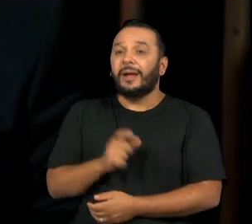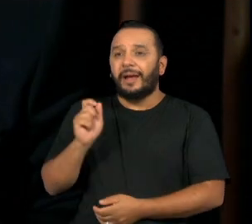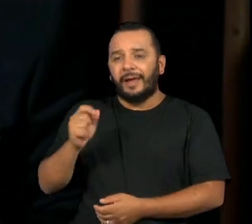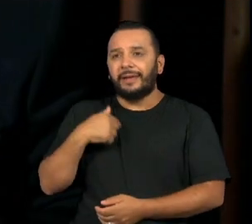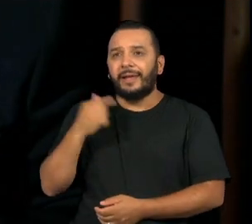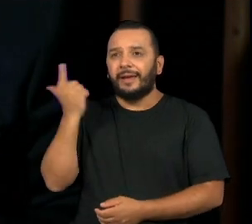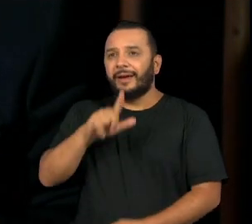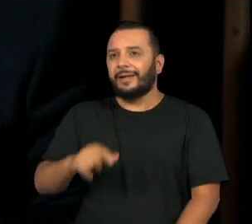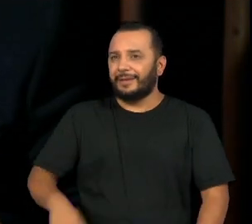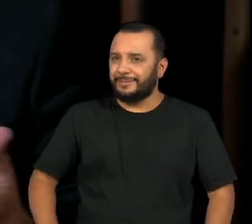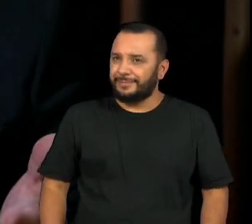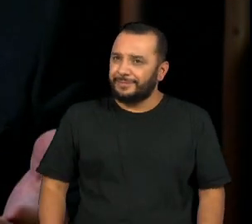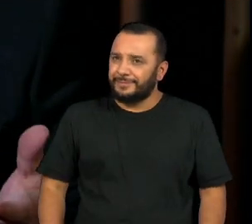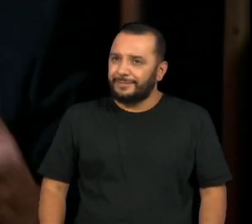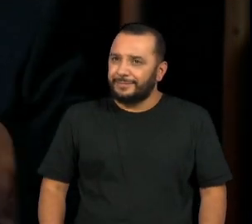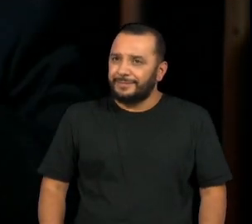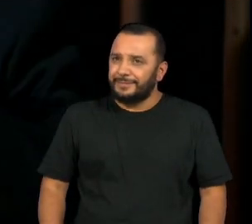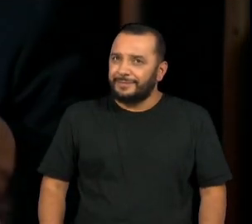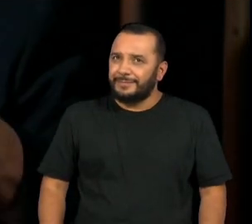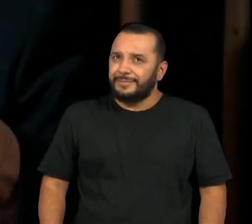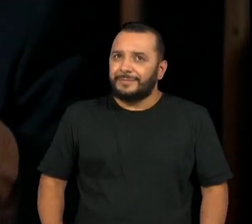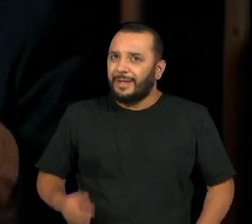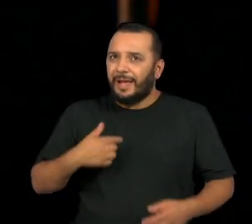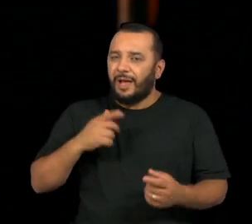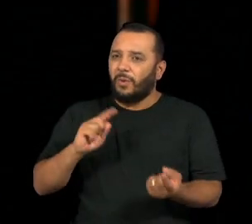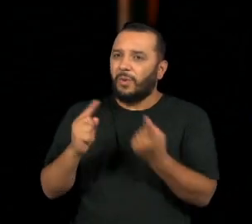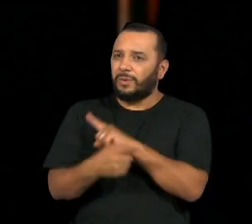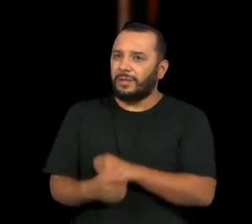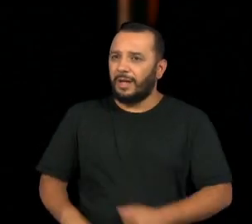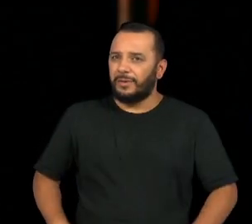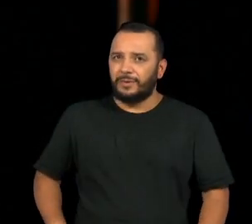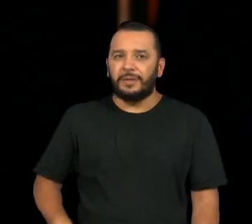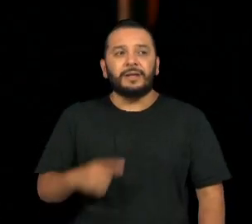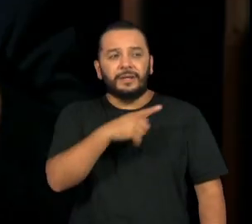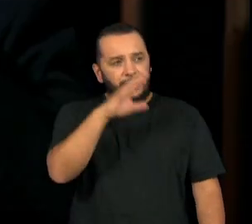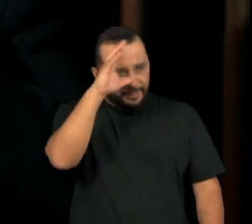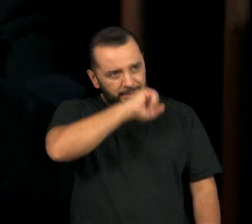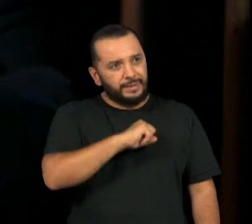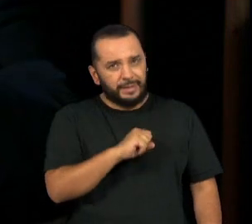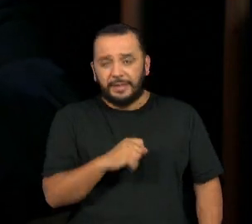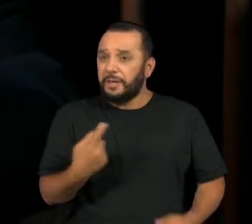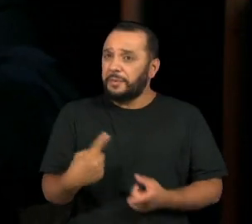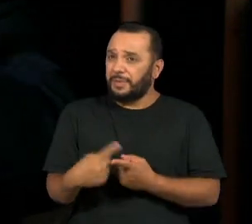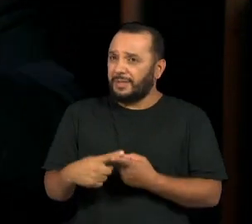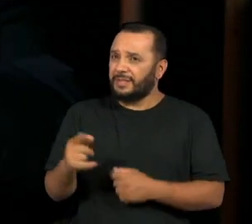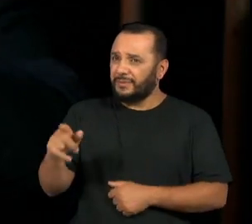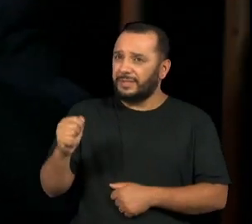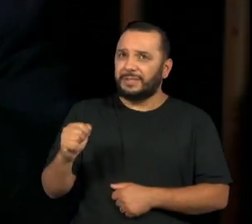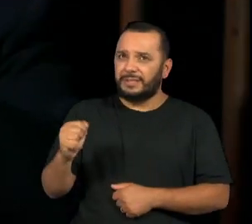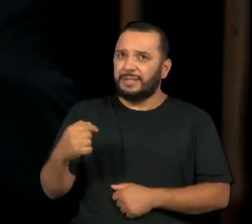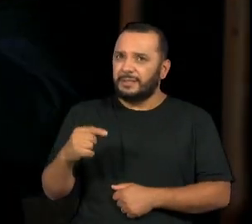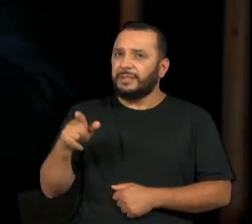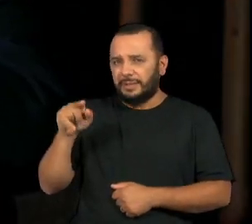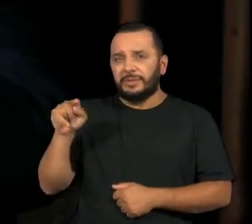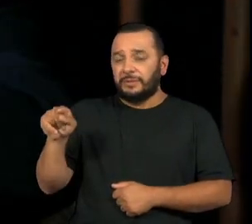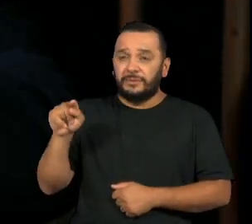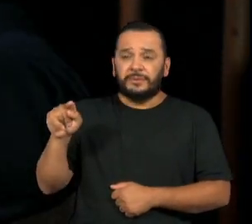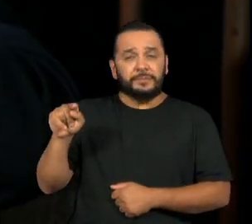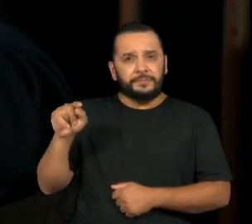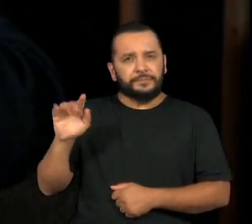ganha. É invertido. Ele vai aprender, né? É claro, porque se você tem uma coisa, você fala assim, Andrezinho, e você